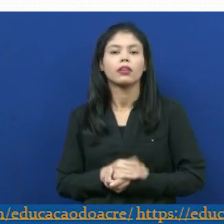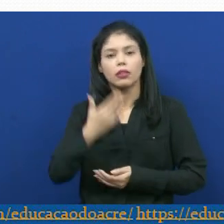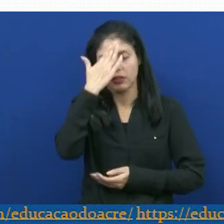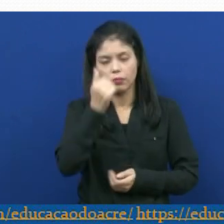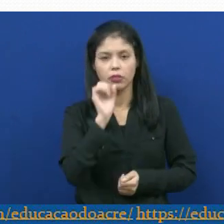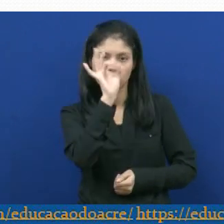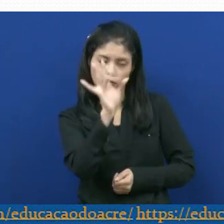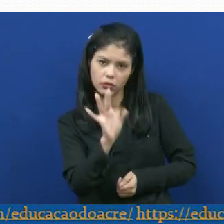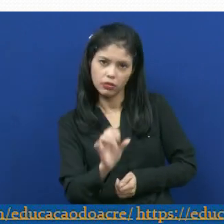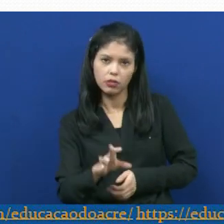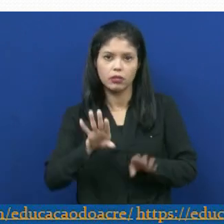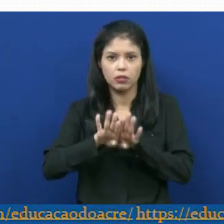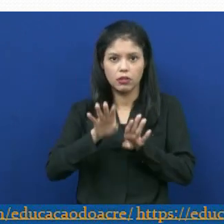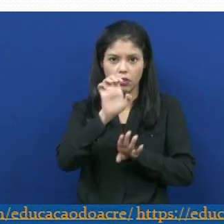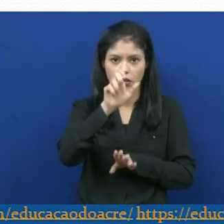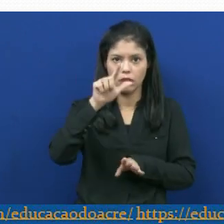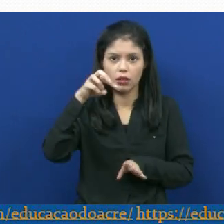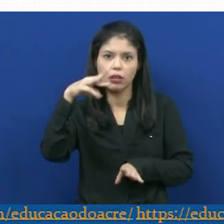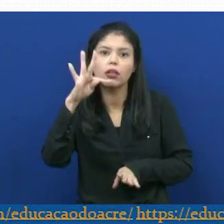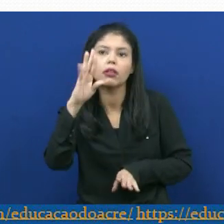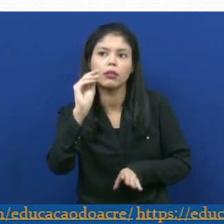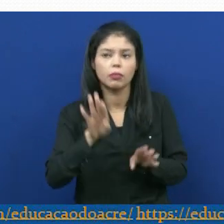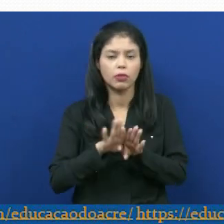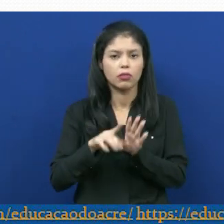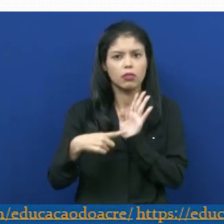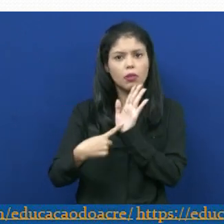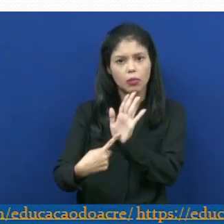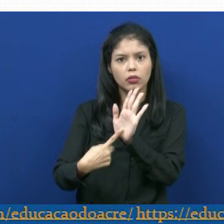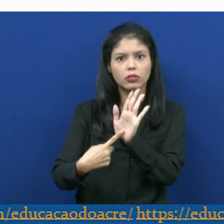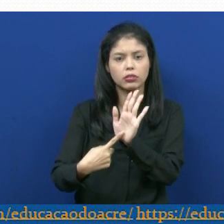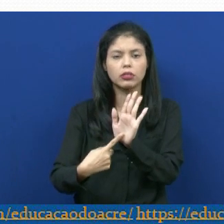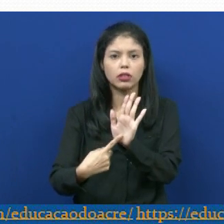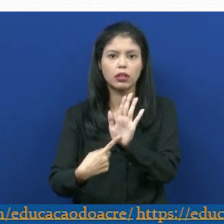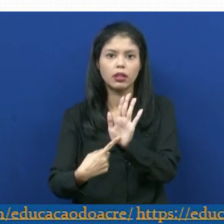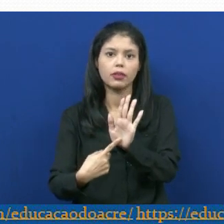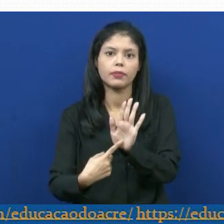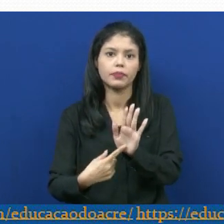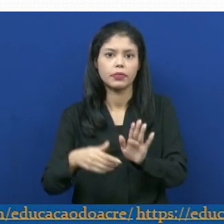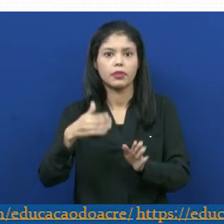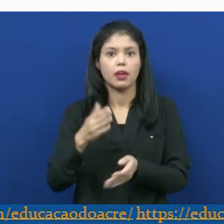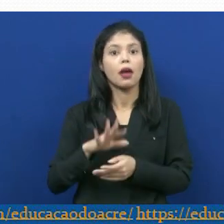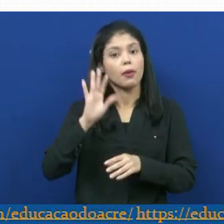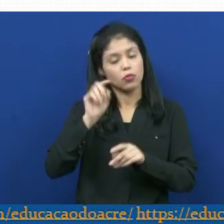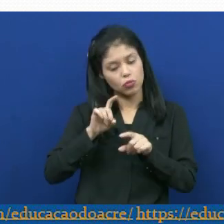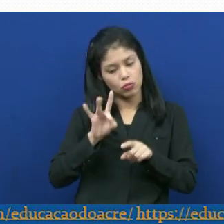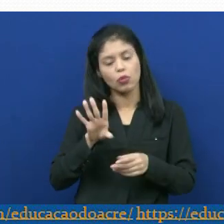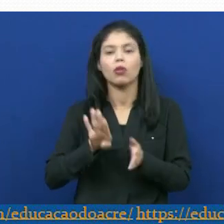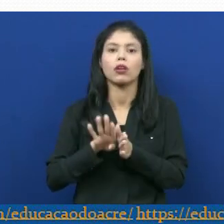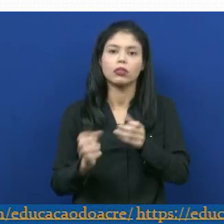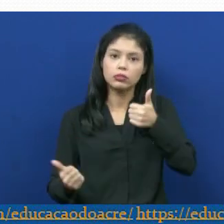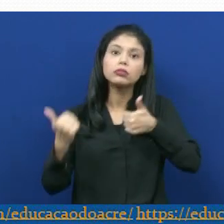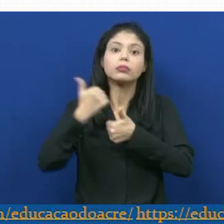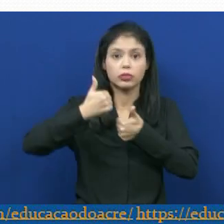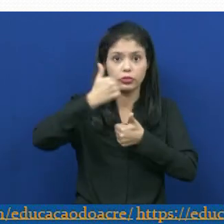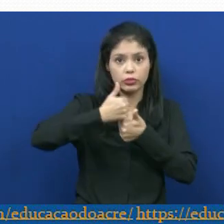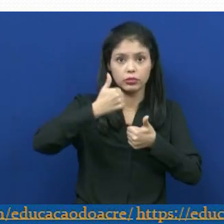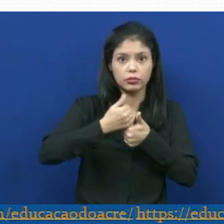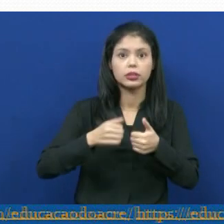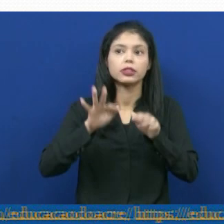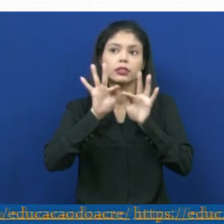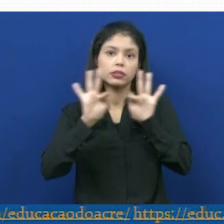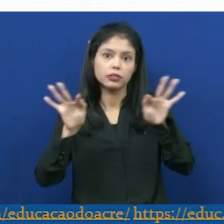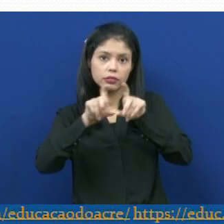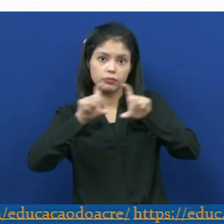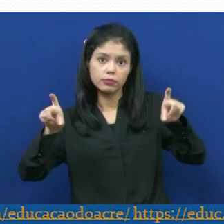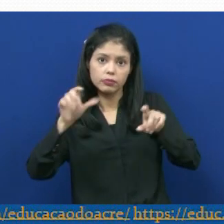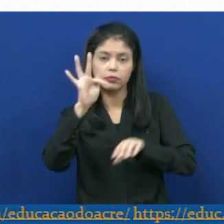Sabendo de cada elemento da nossa progressão geométrica, basta a gente substituí-los na fórmula.